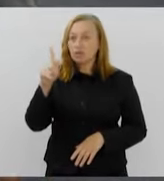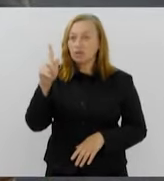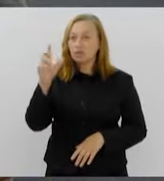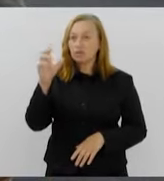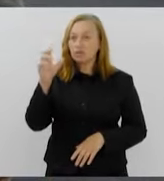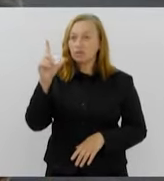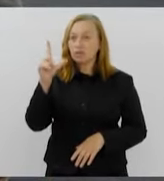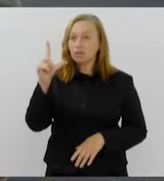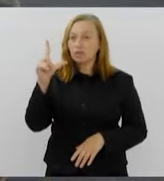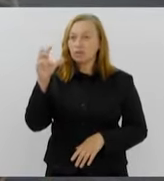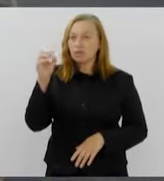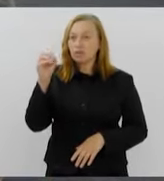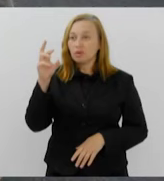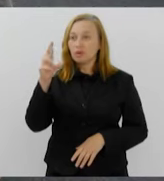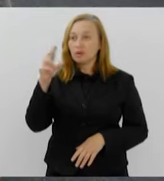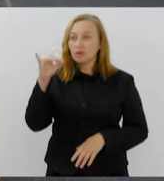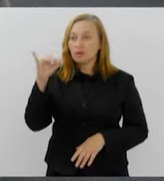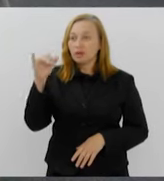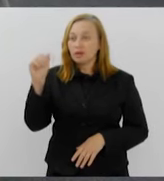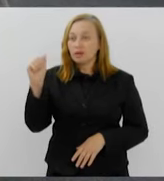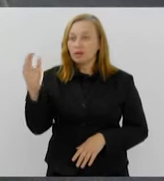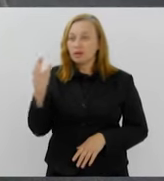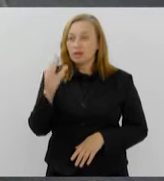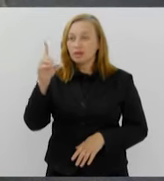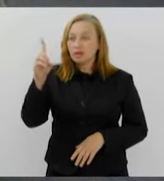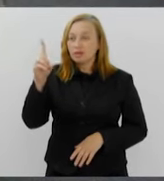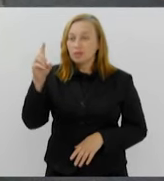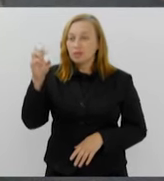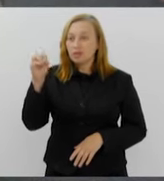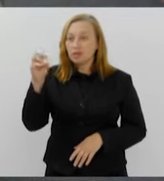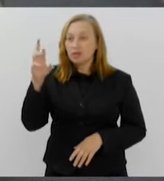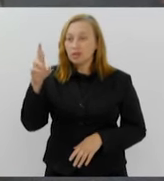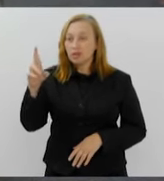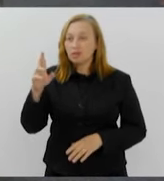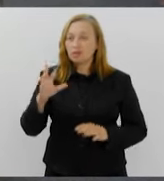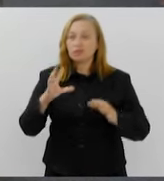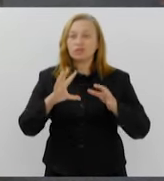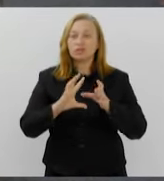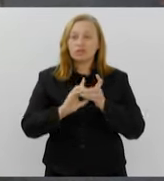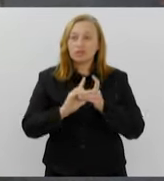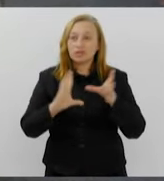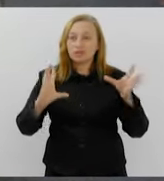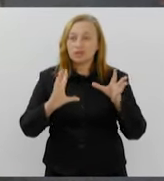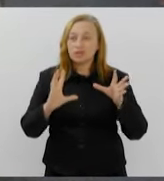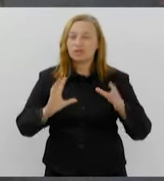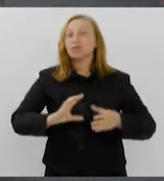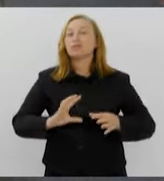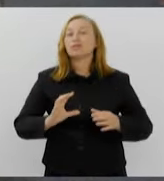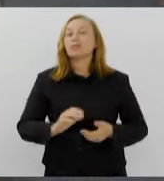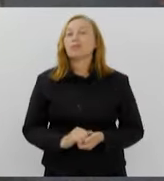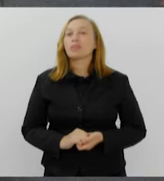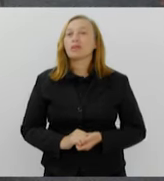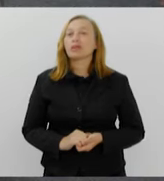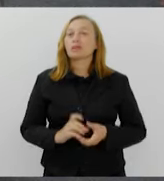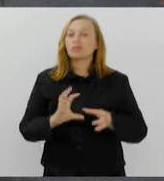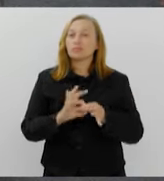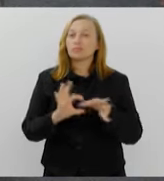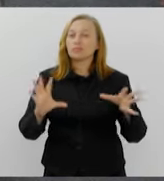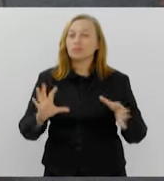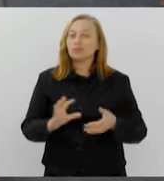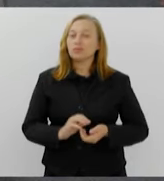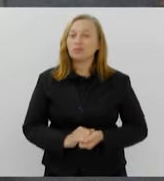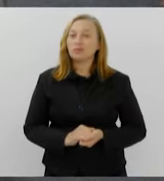cito aqui que ele teve alta na noite de ontem a democracia e a liberdade não combinam com a